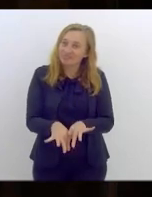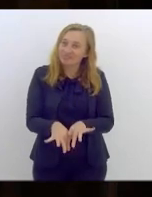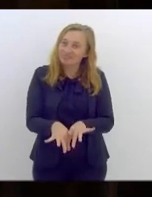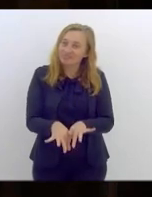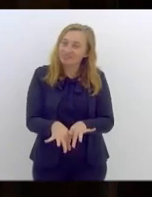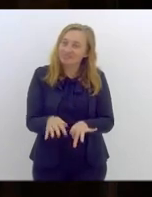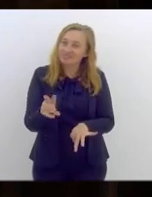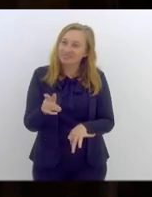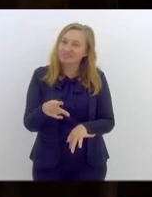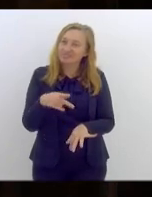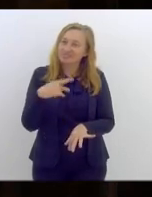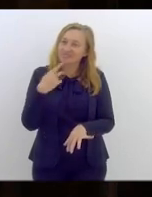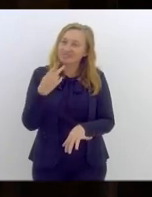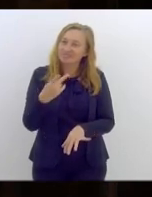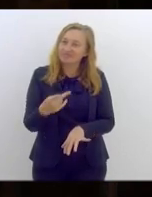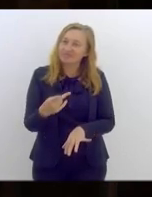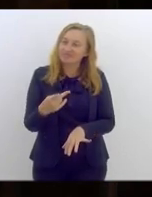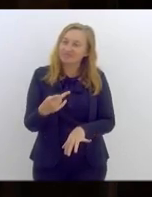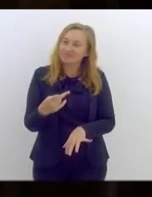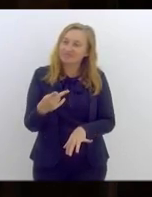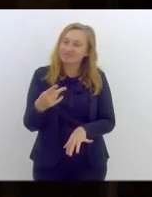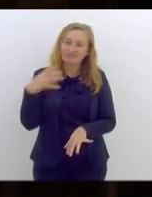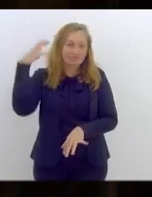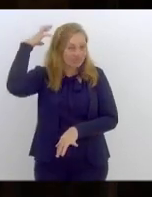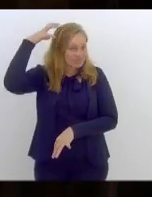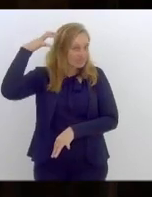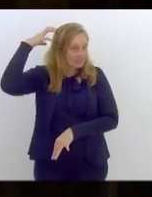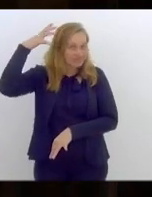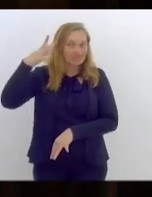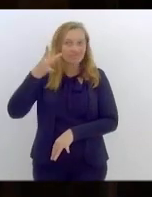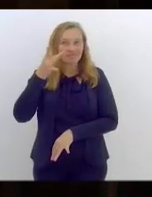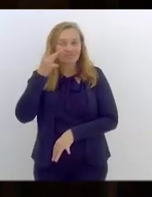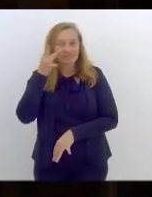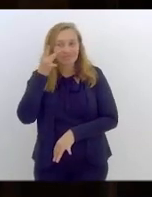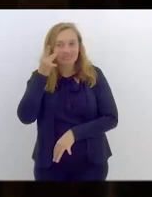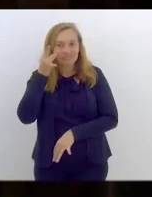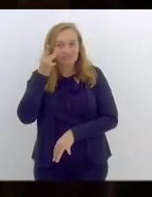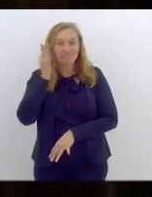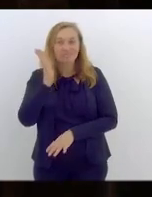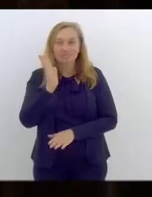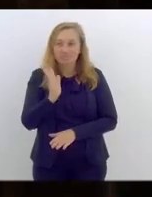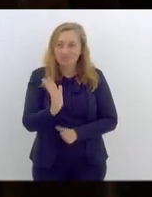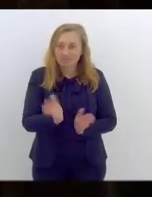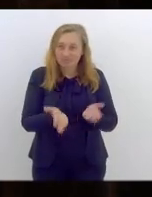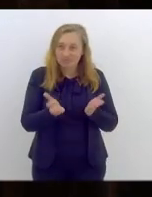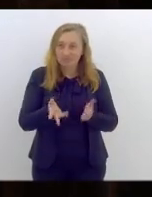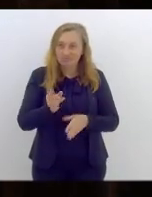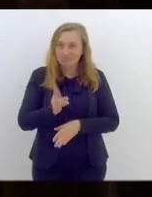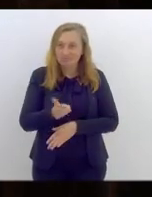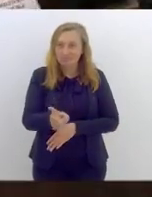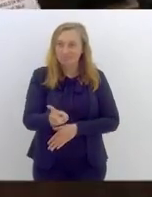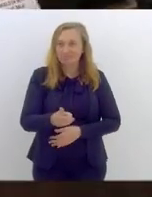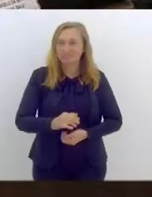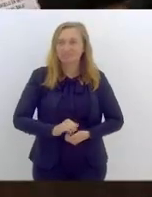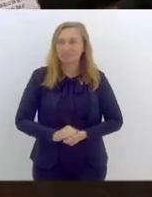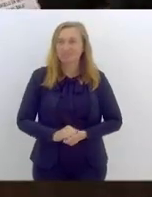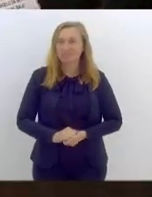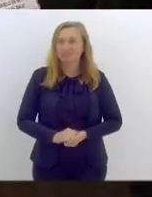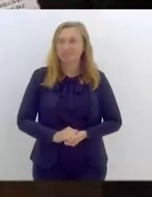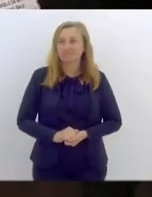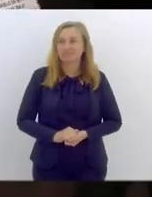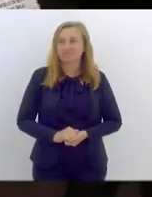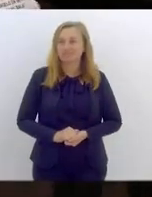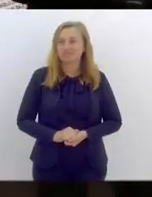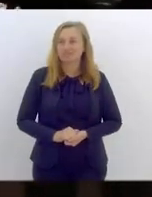uma fala, Marielle, presente hoje e sempre.